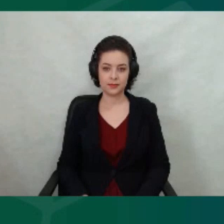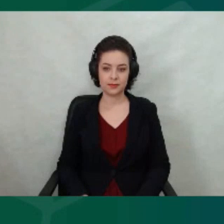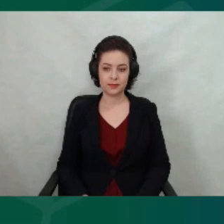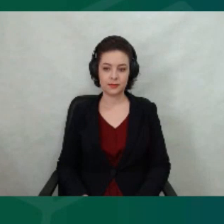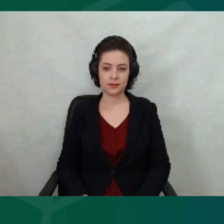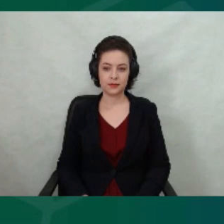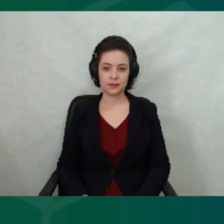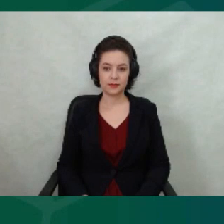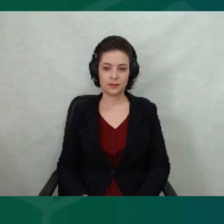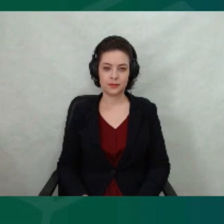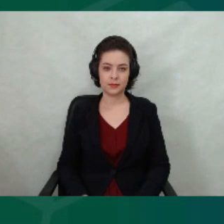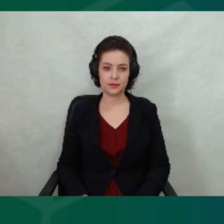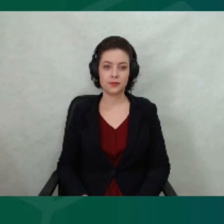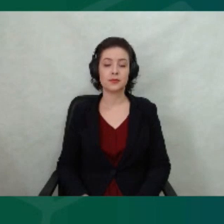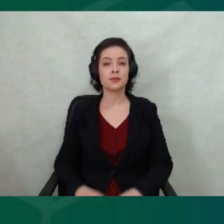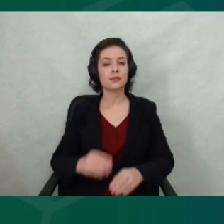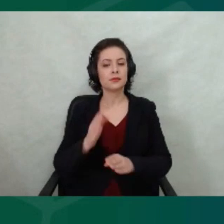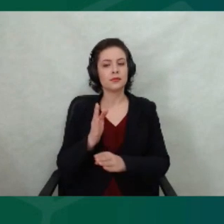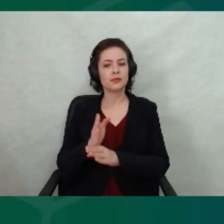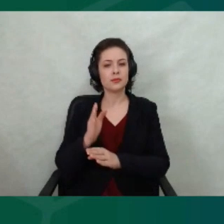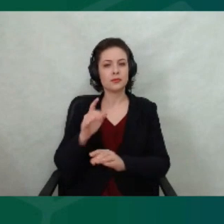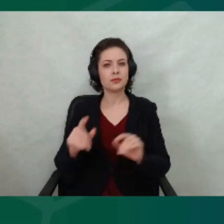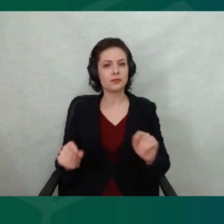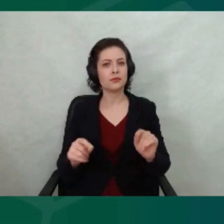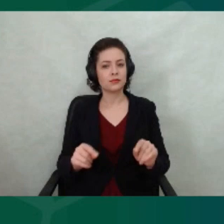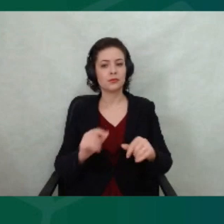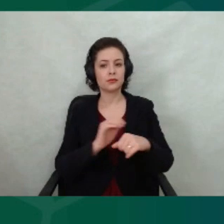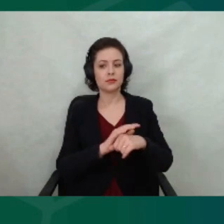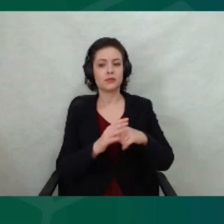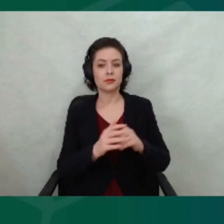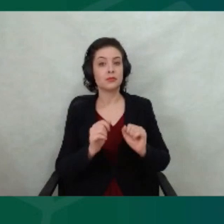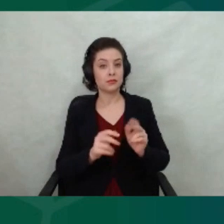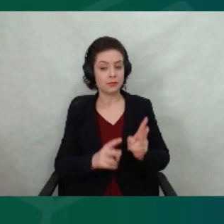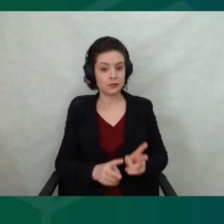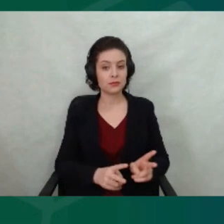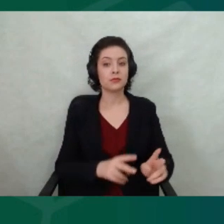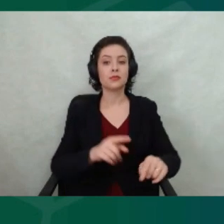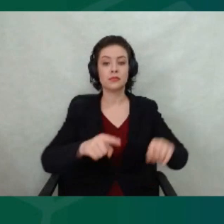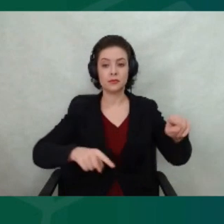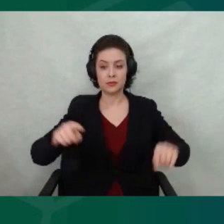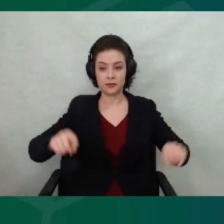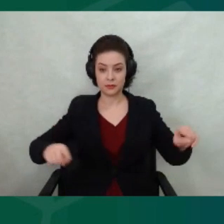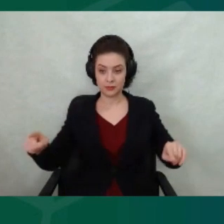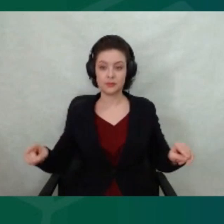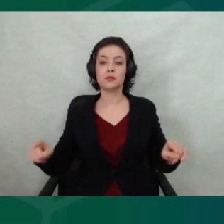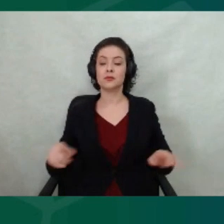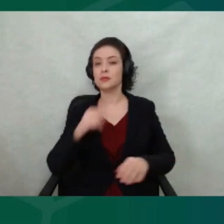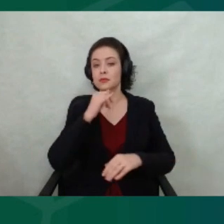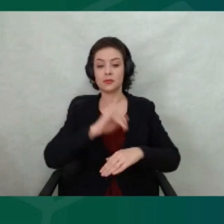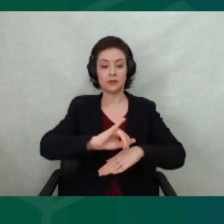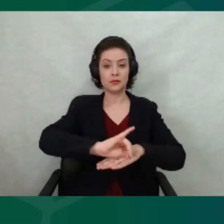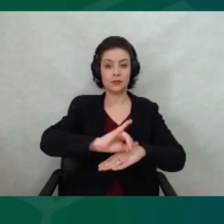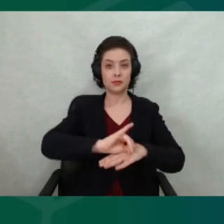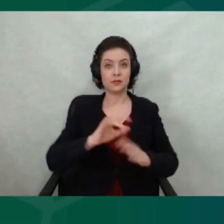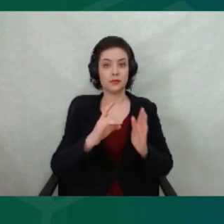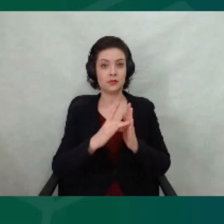E aí foi constatado que o coronavírus ele pode persistir em uma variedade de superfícies inanimadas, então metal, vidro, plástico, que pode chegar aí